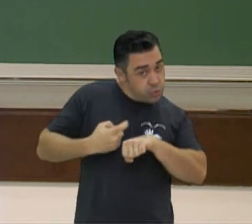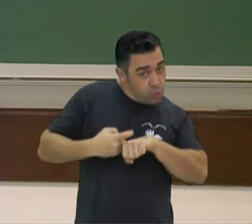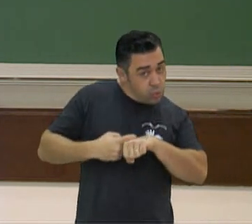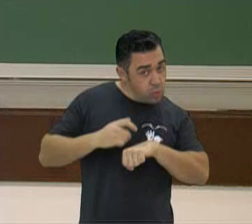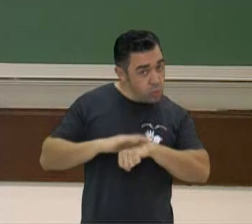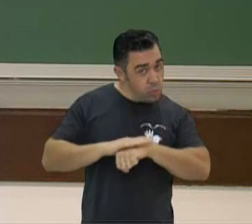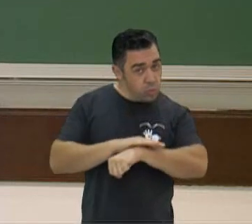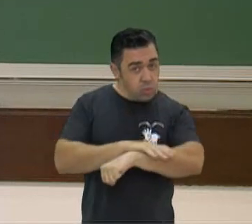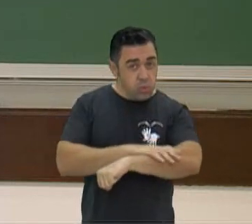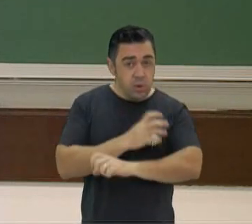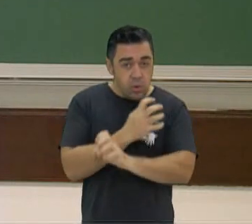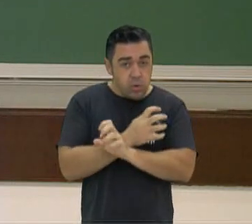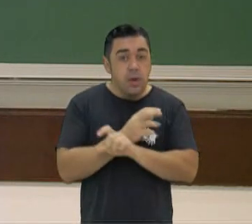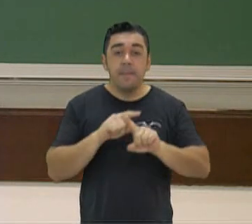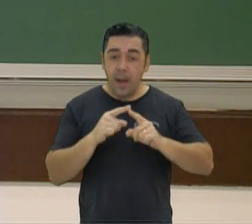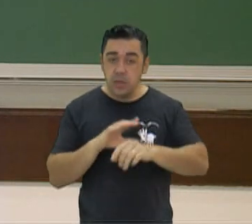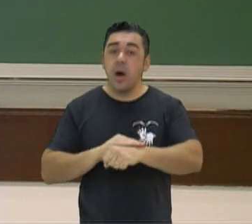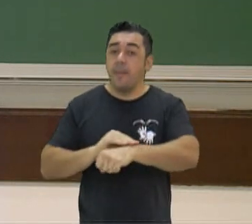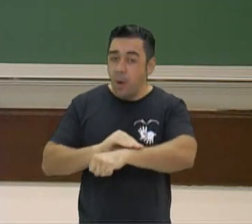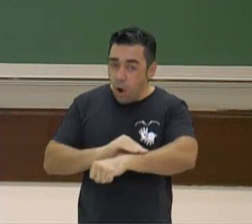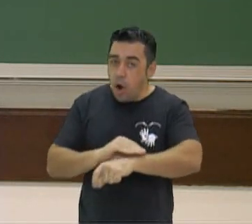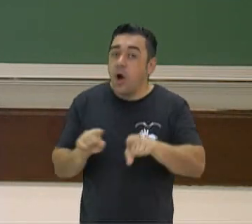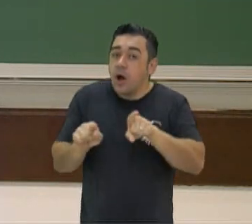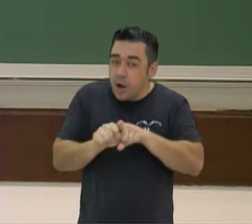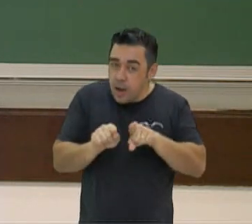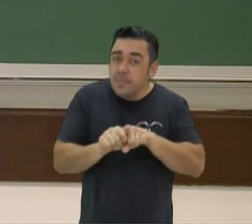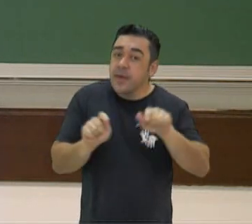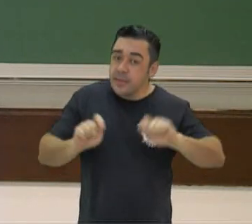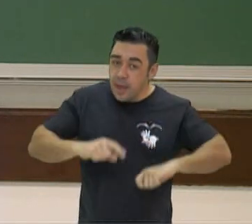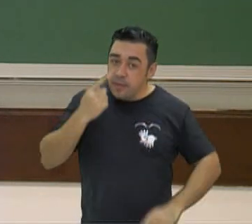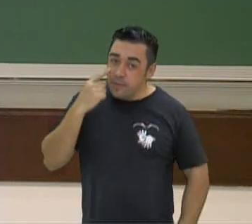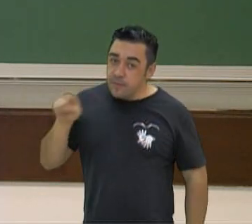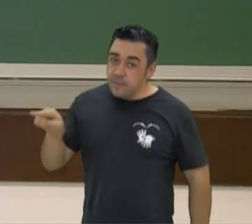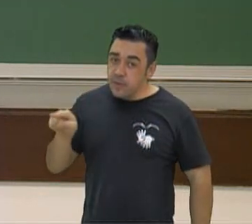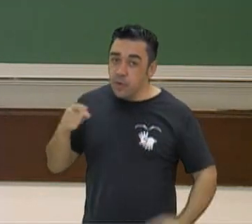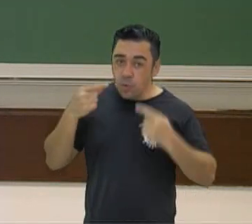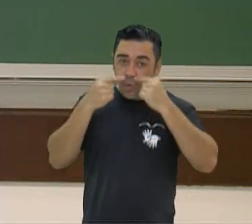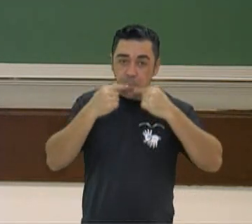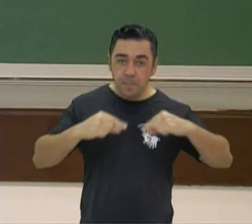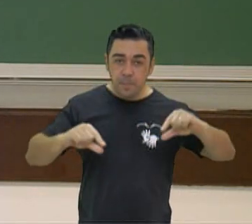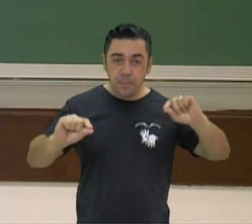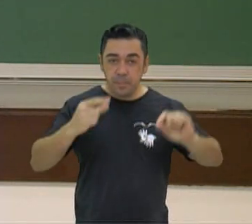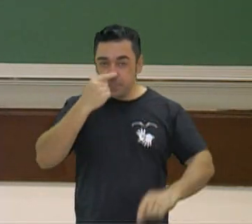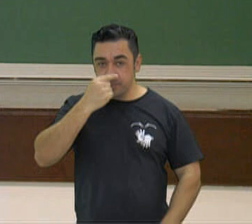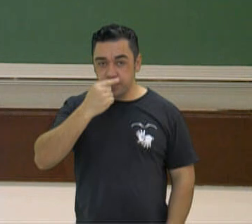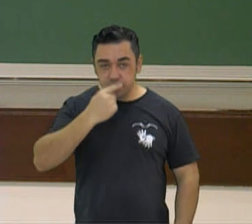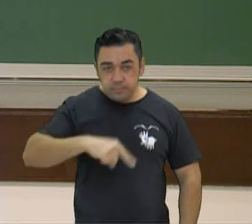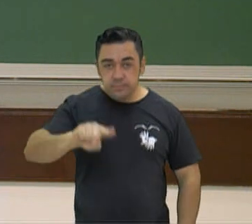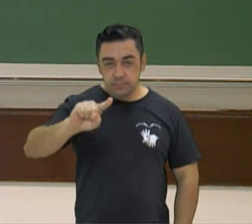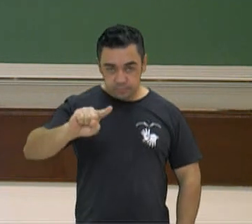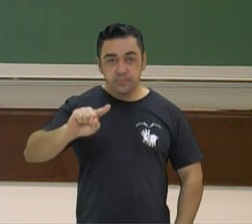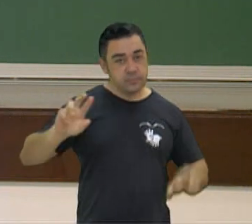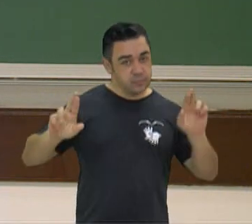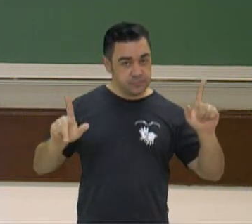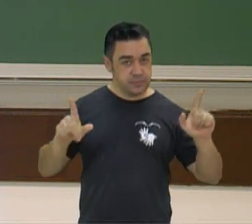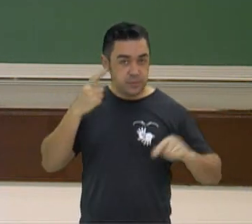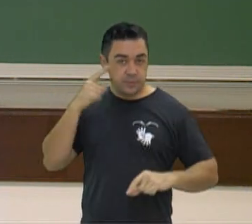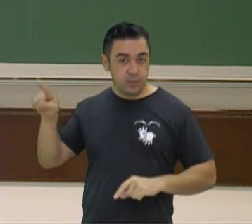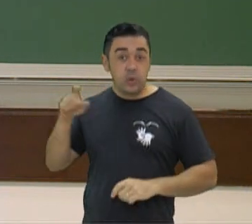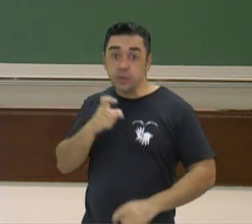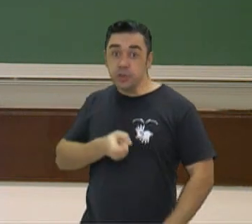quer dizer que parte mole nunca vai se formar. A gente viu, né, que pode formar, inclusive a gente viu o mamute, que é um tipo diferente de fossilização